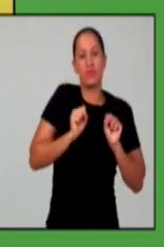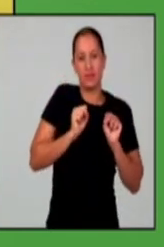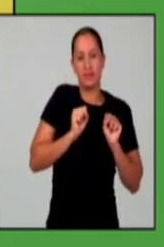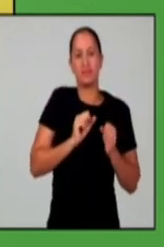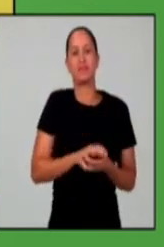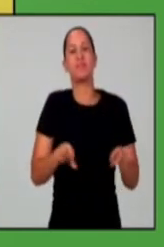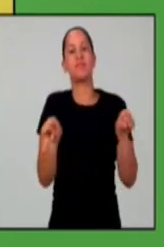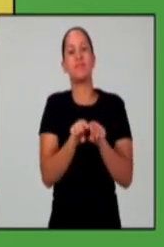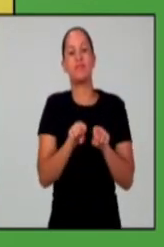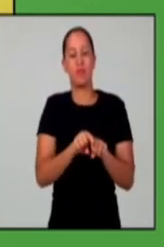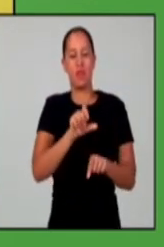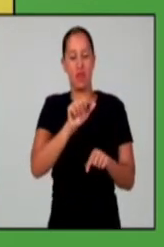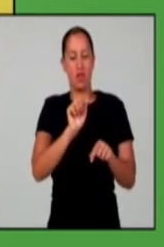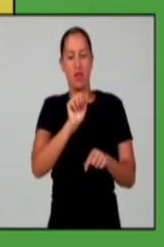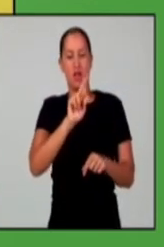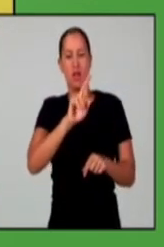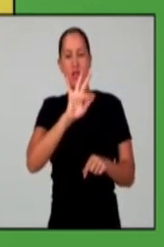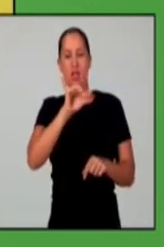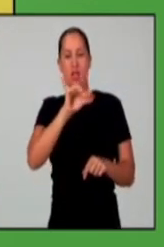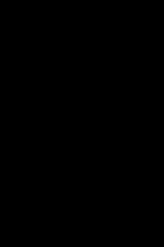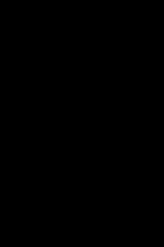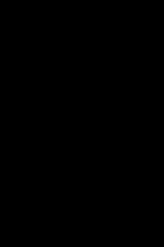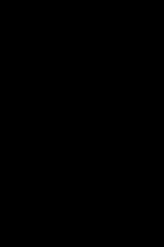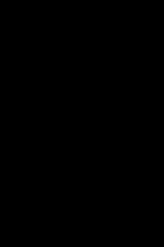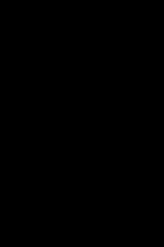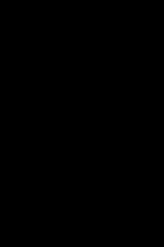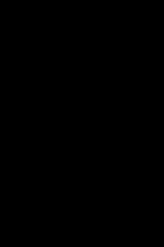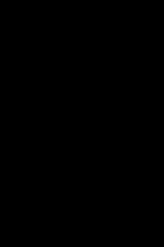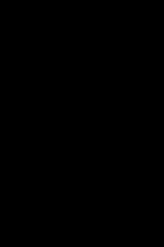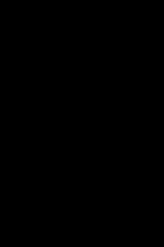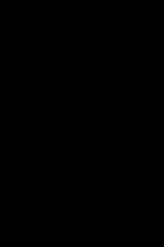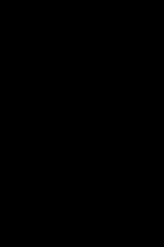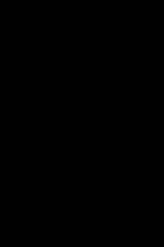resíduo. As artérias e veias são responsáveis